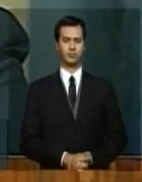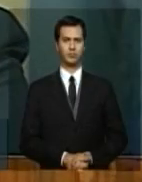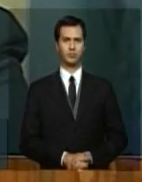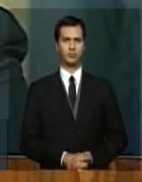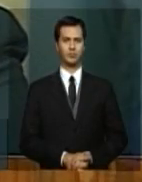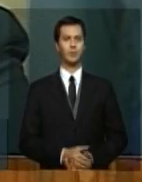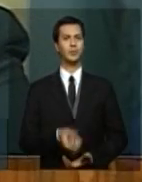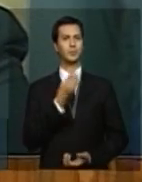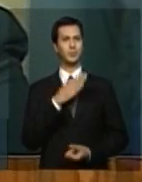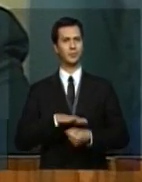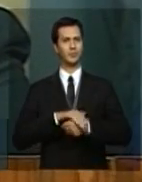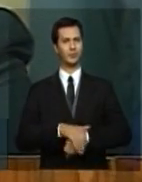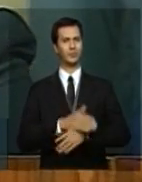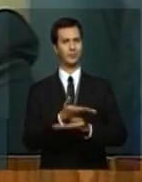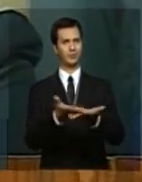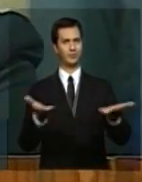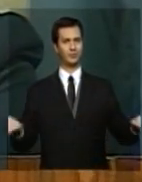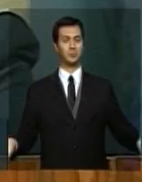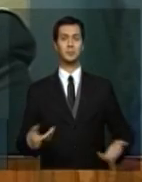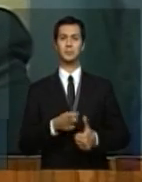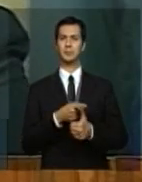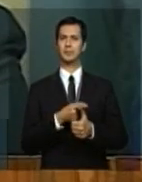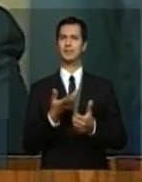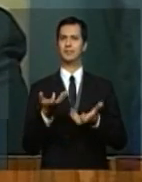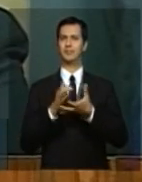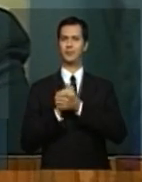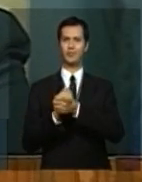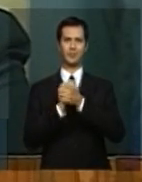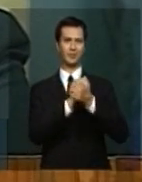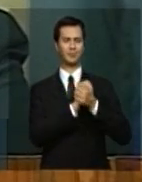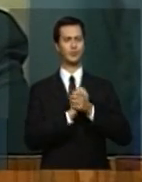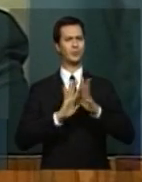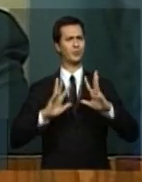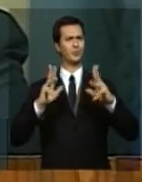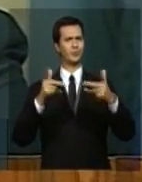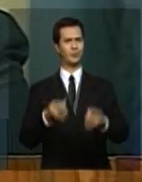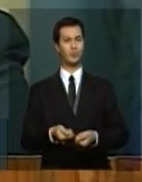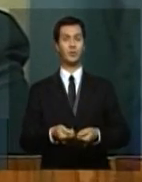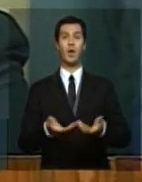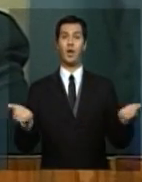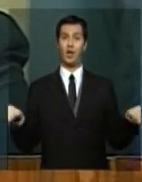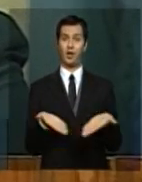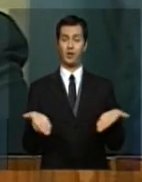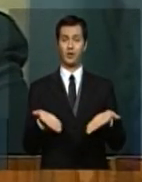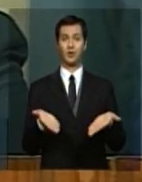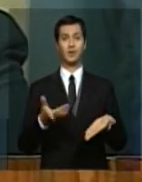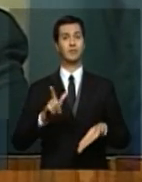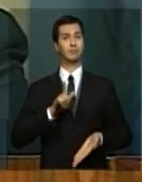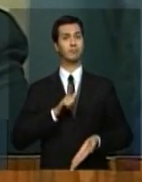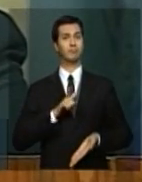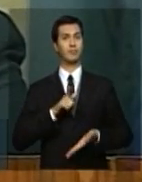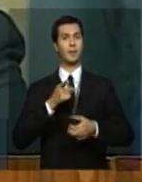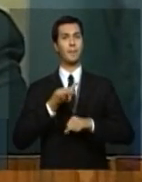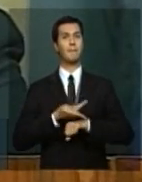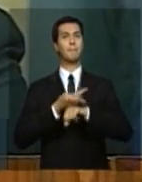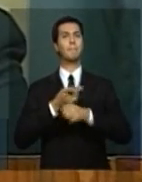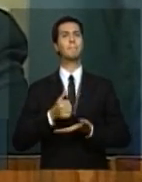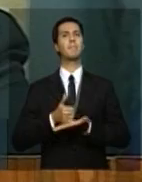eh encerra a sétima Edição do prêmio construindo a igualdade de gênero